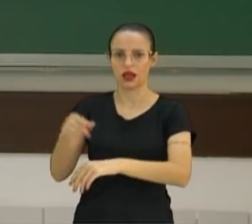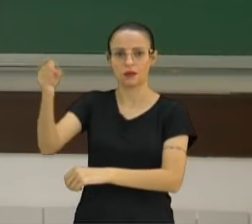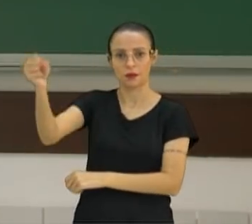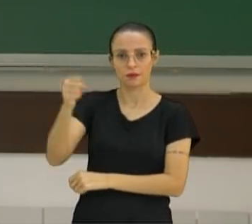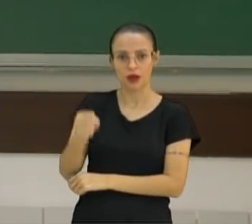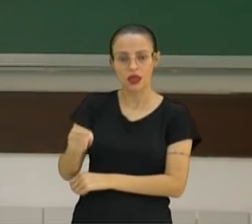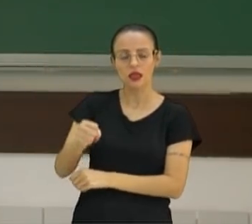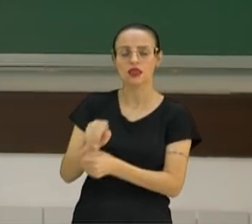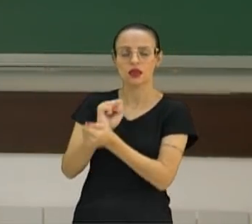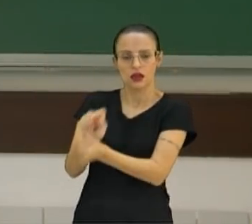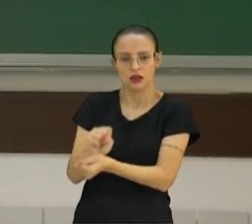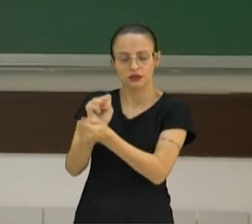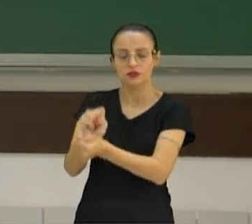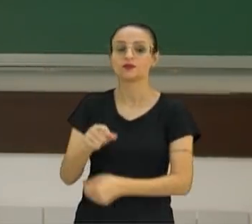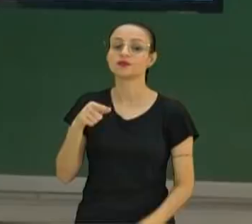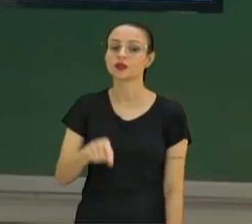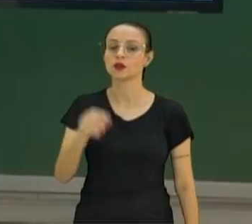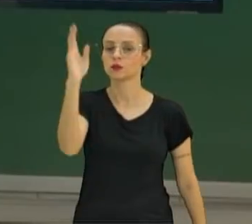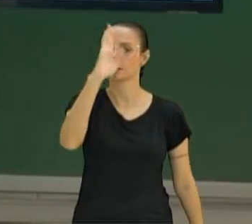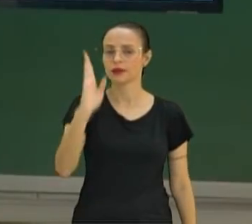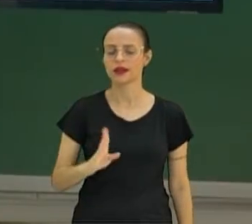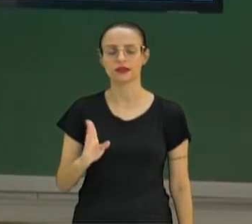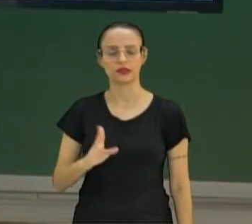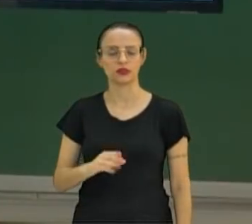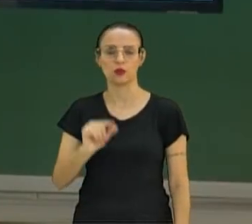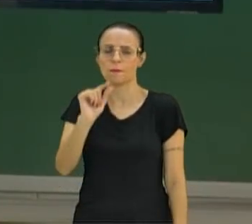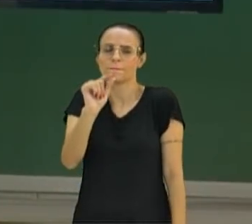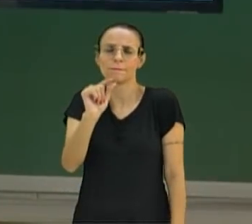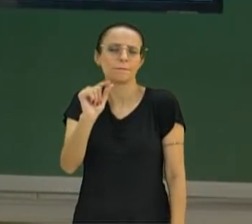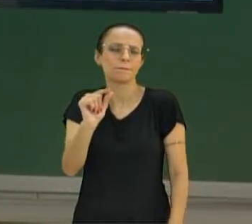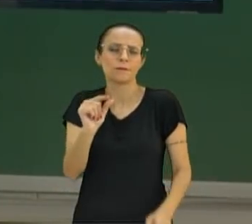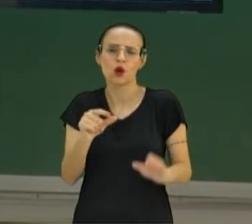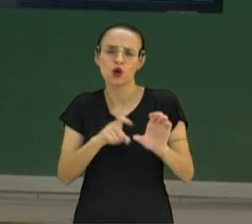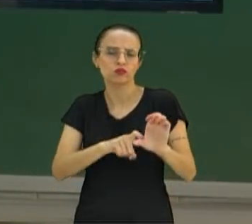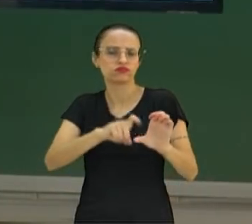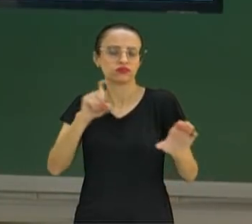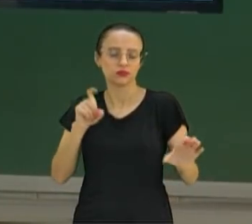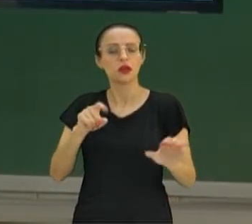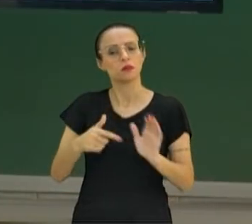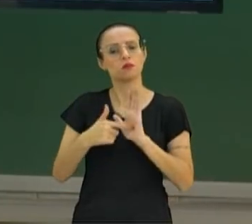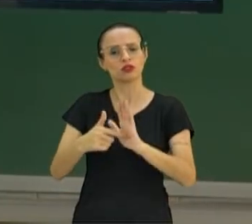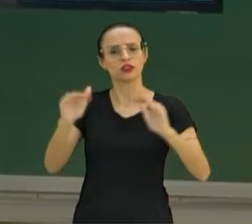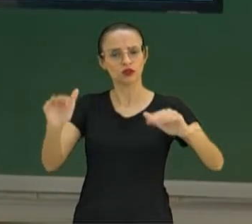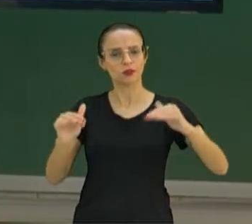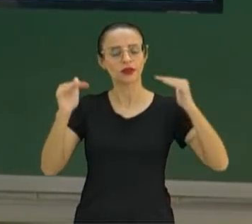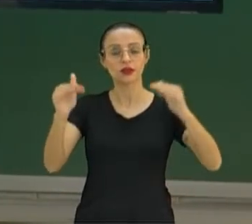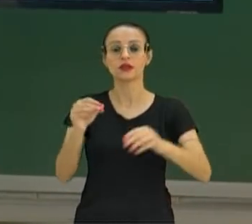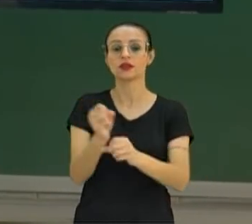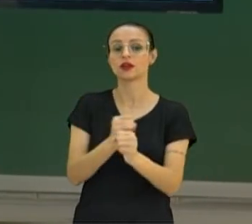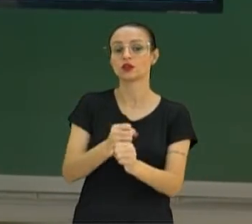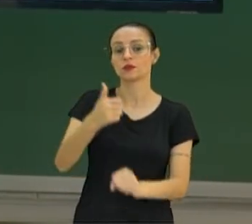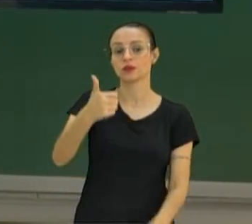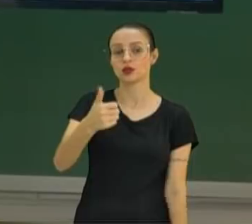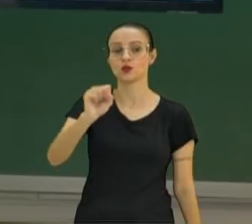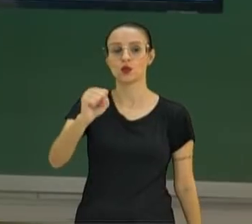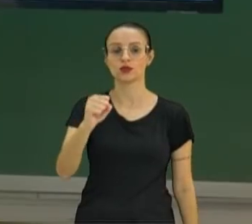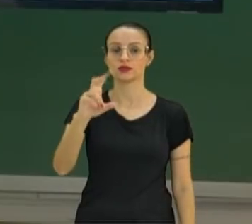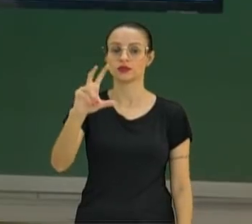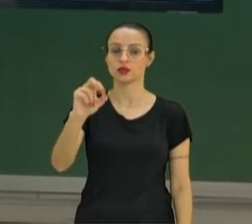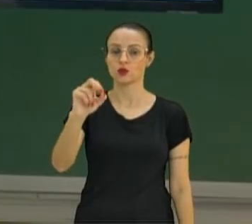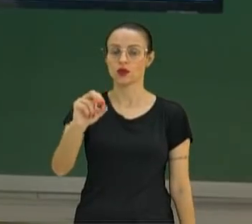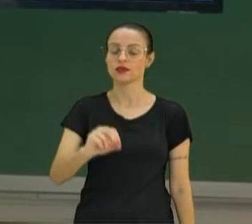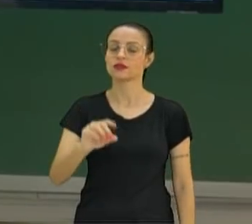Brasil, como era um país, né, recém-independente, para mostrar a sua soberania, em 1850 vai